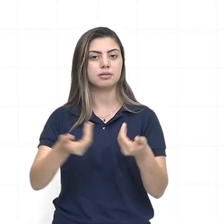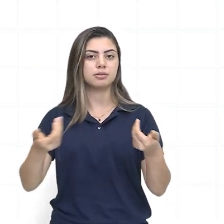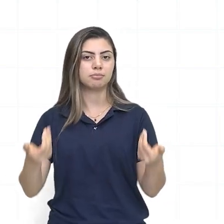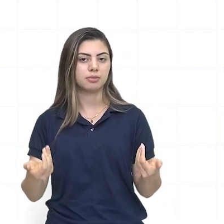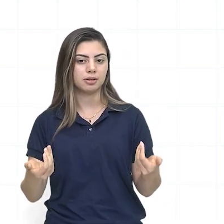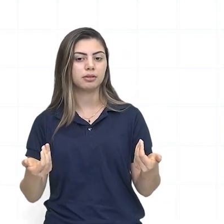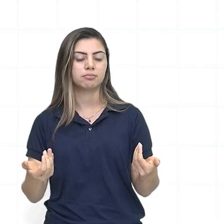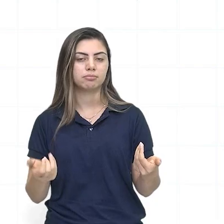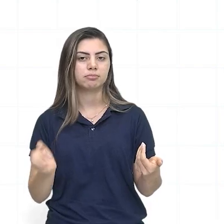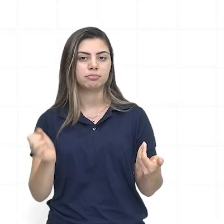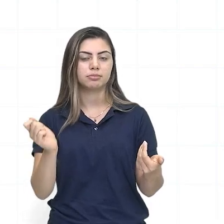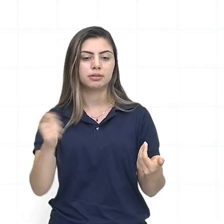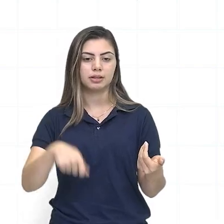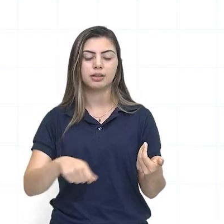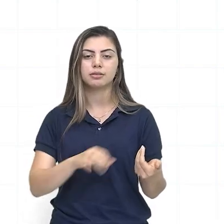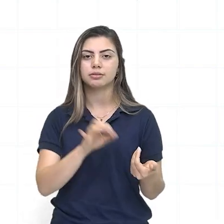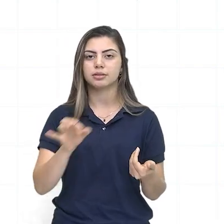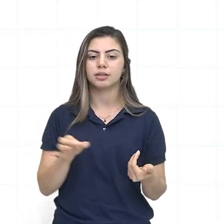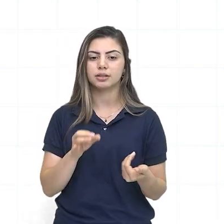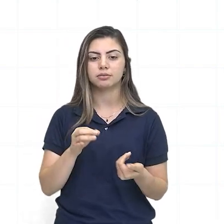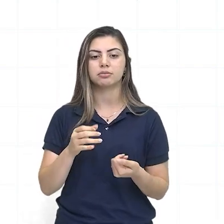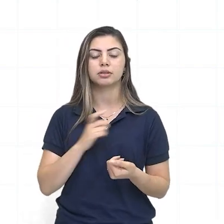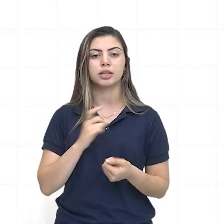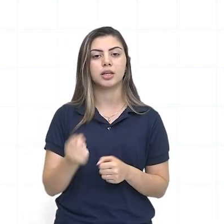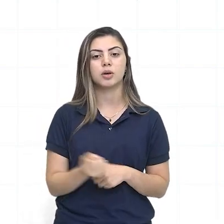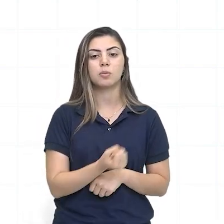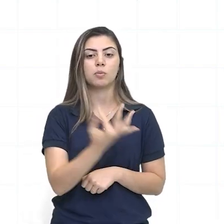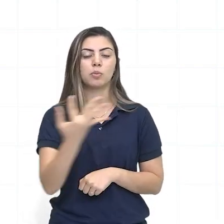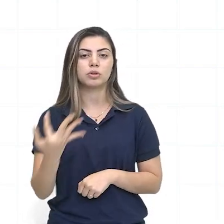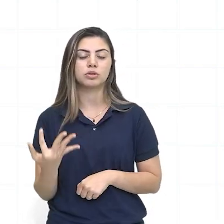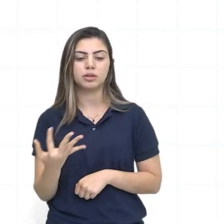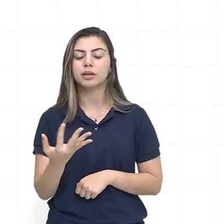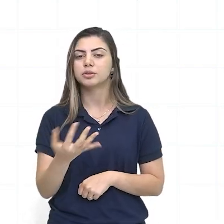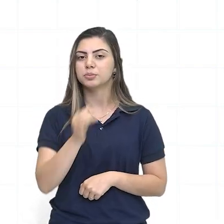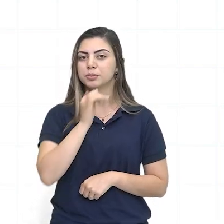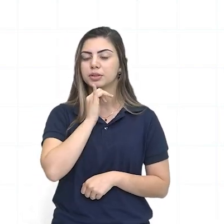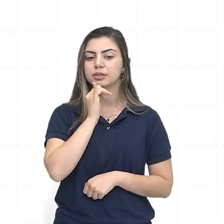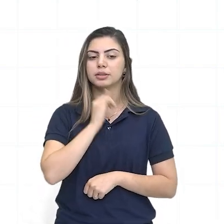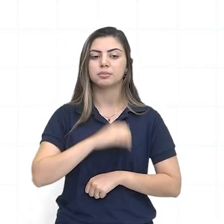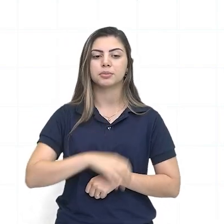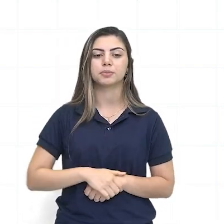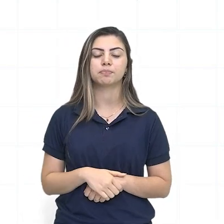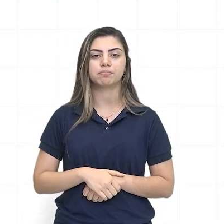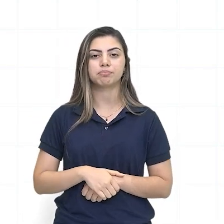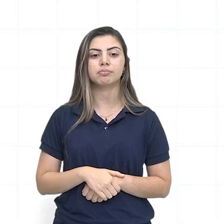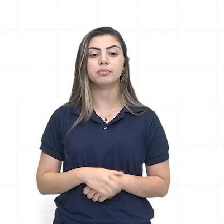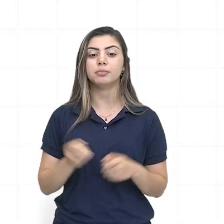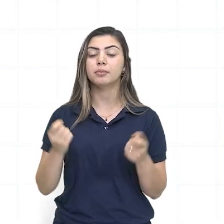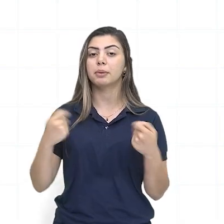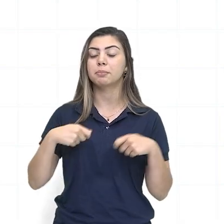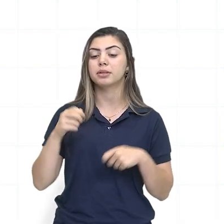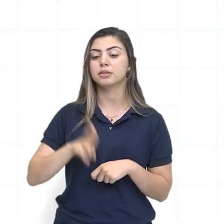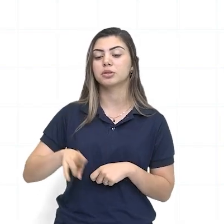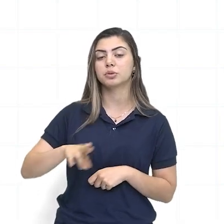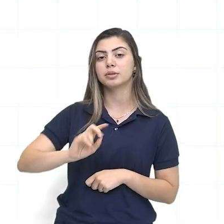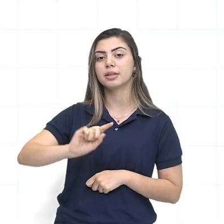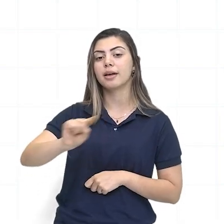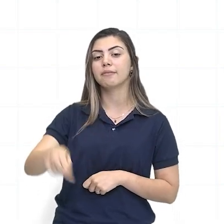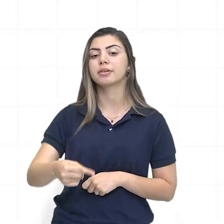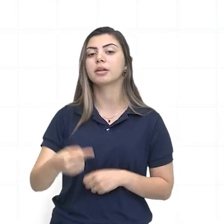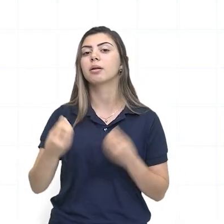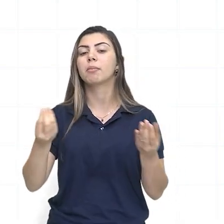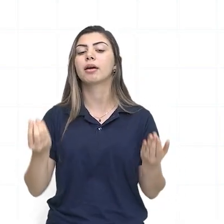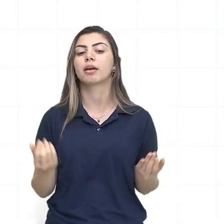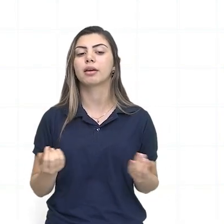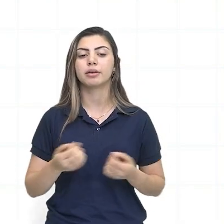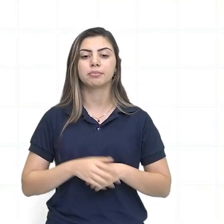termos dispostos em enumeração. Então, vamos ver. Eu preciso utilizar a vírgula para